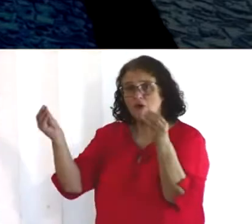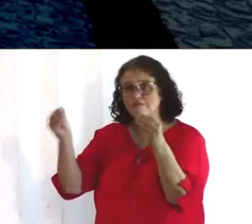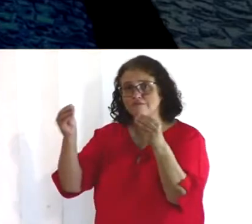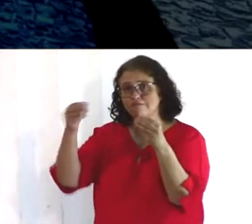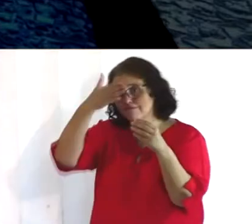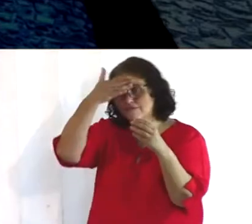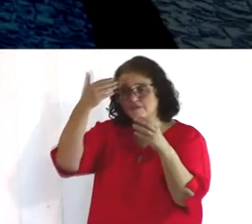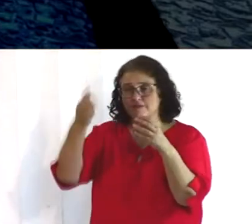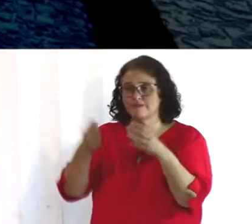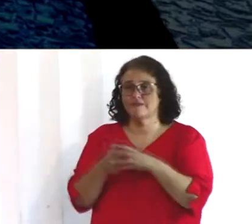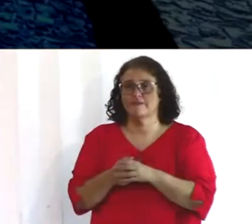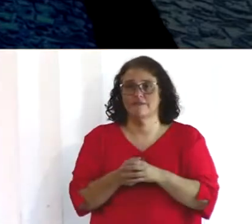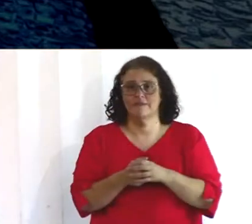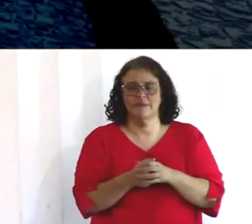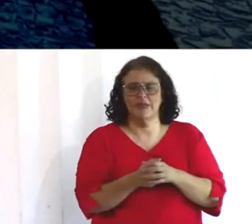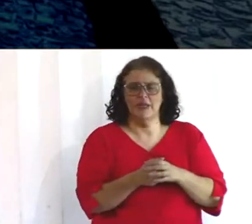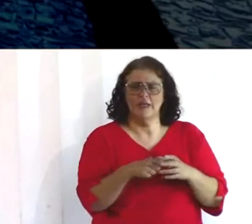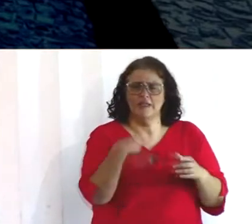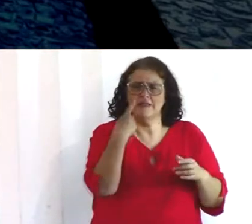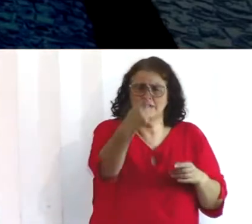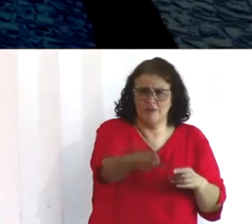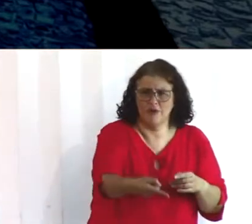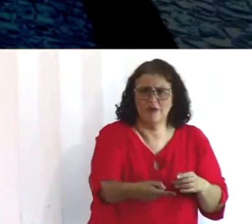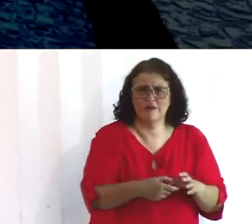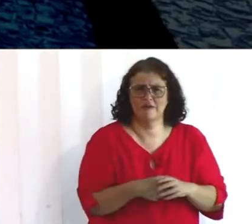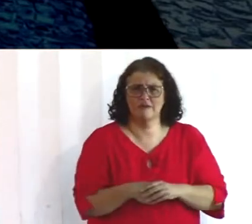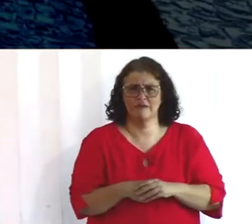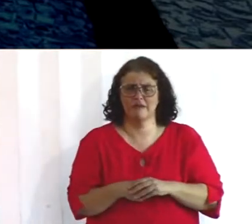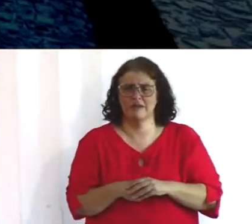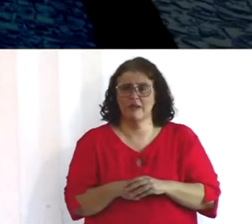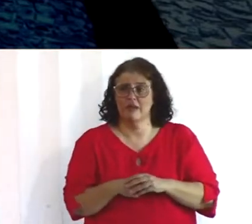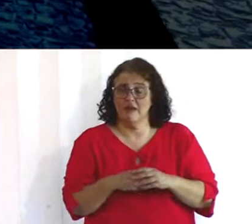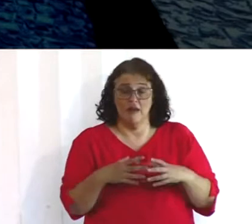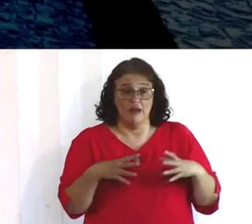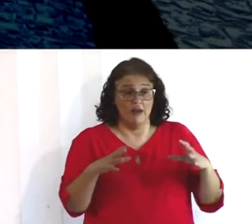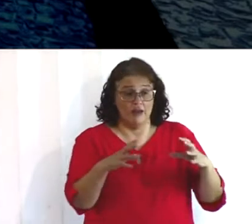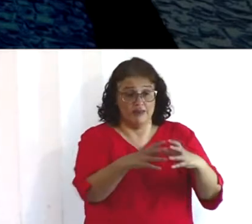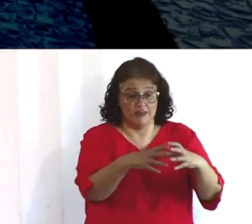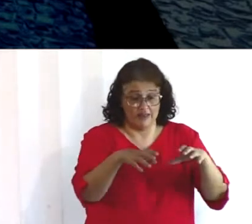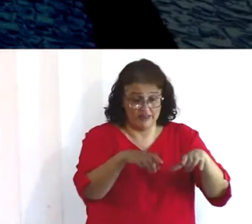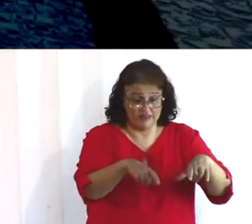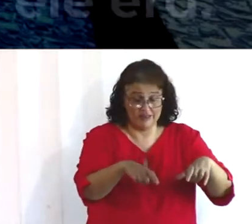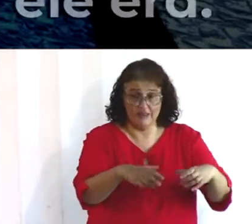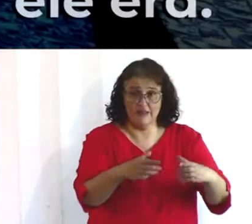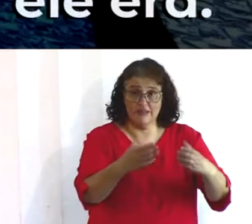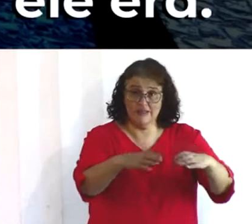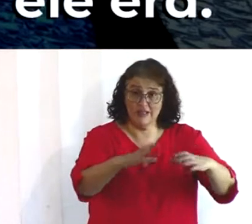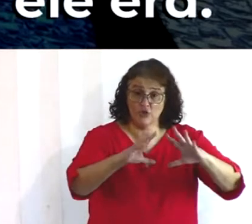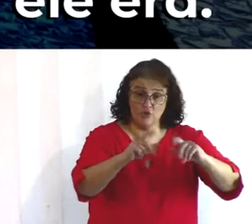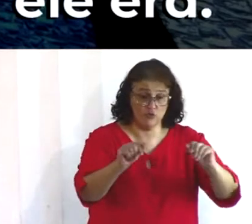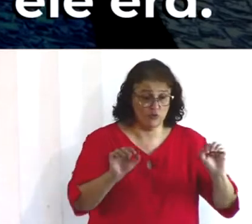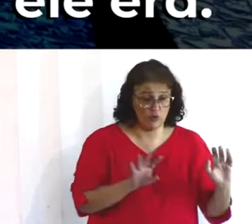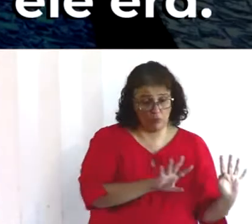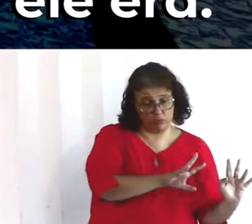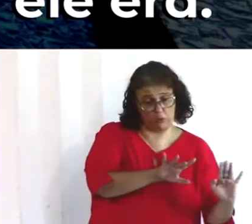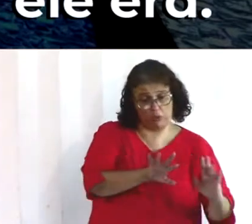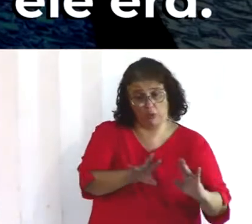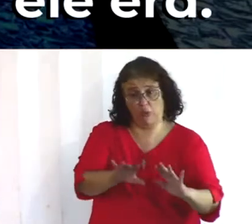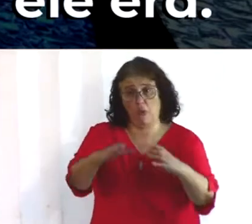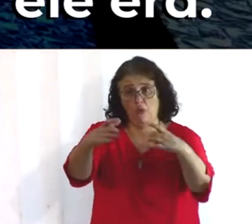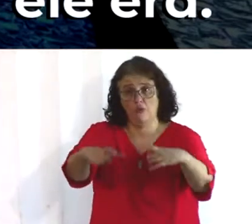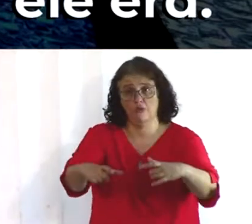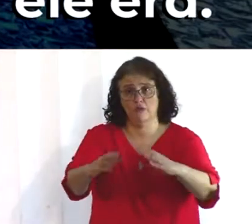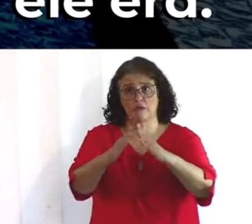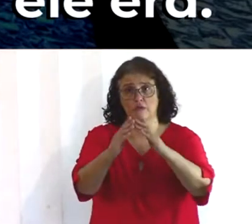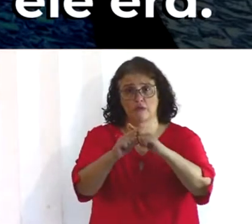os enfermos e endemoninhados. Toda a cidade estava reunida à porta, e ele curou muitos doentes